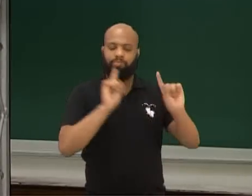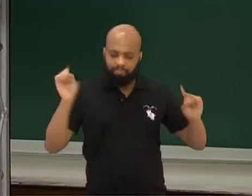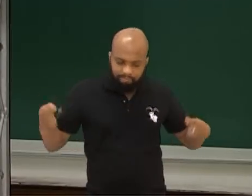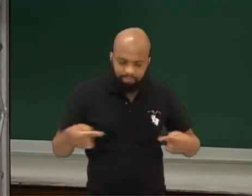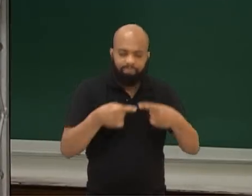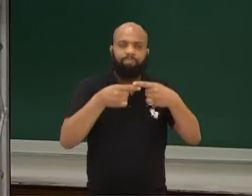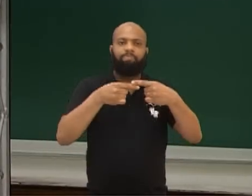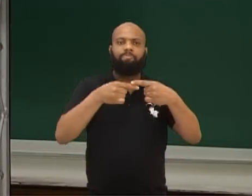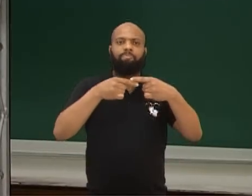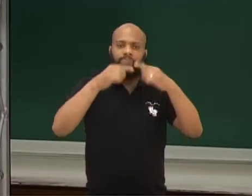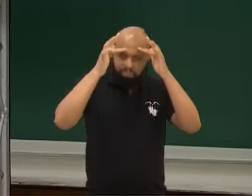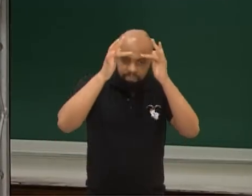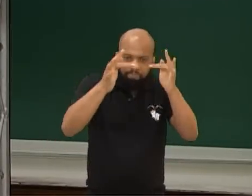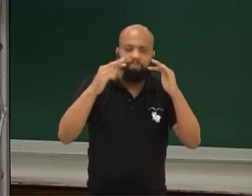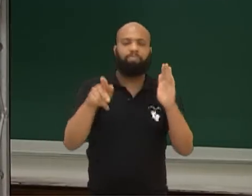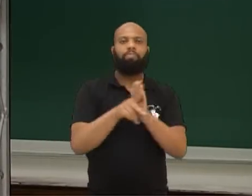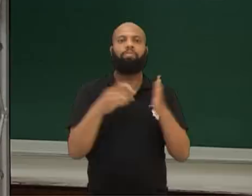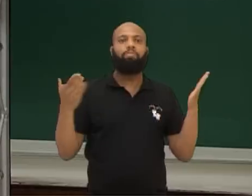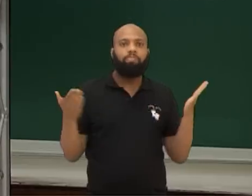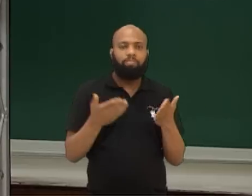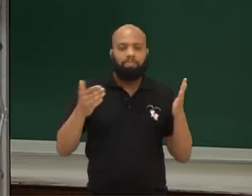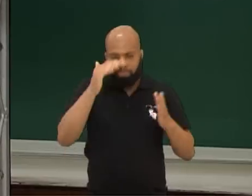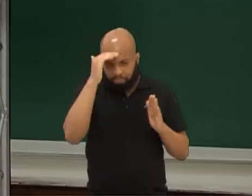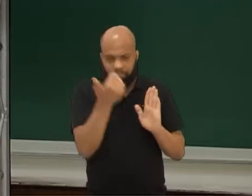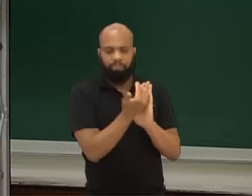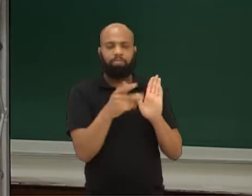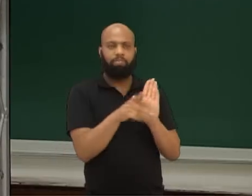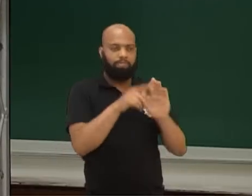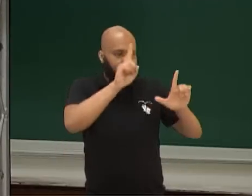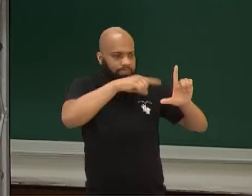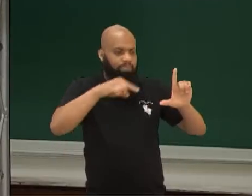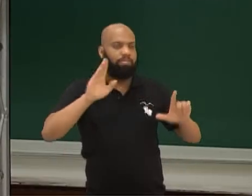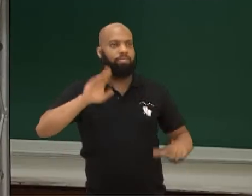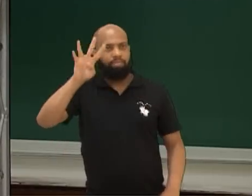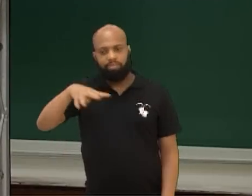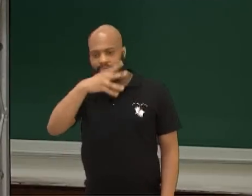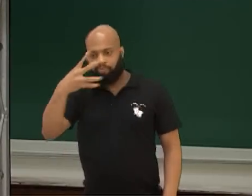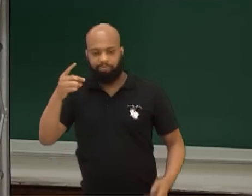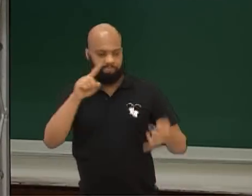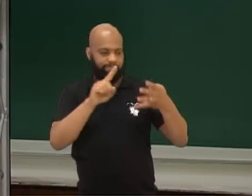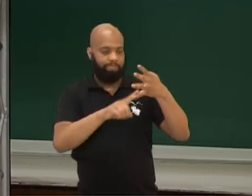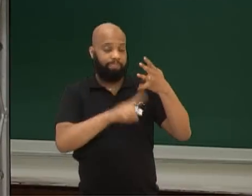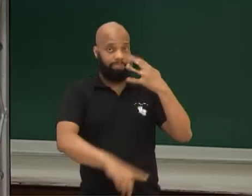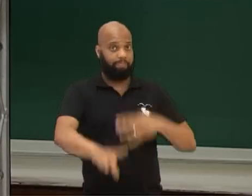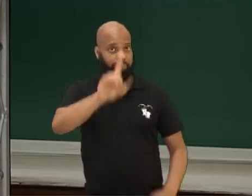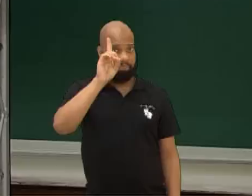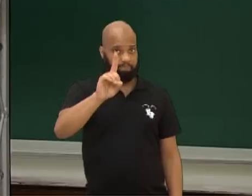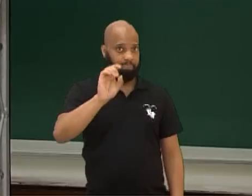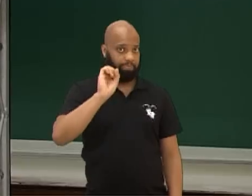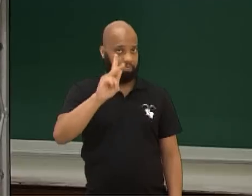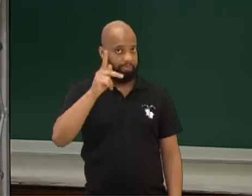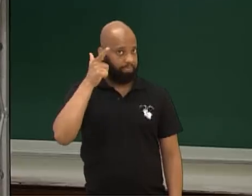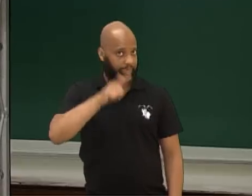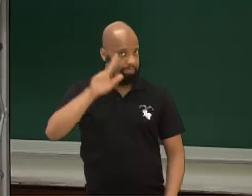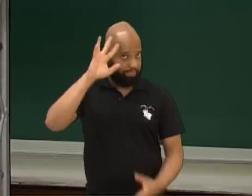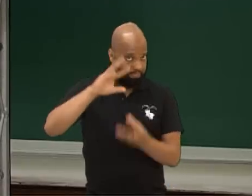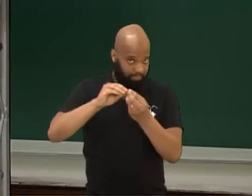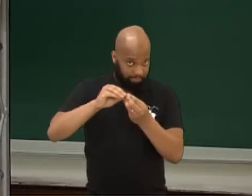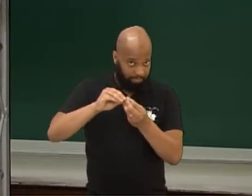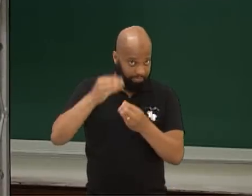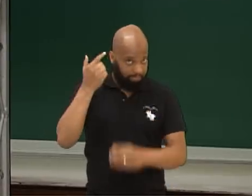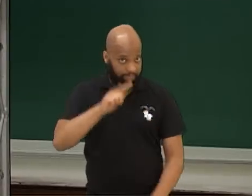ser fiel a esse gráfico é essa tabela aqui. Tudo bem? Entendido?